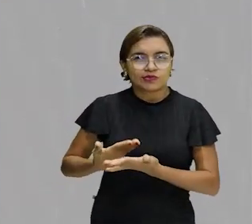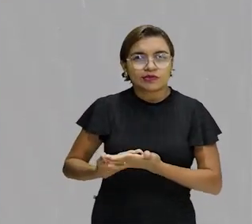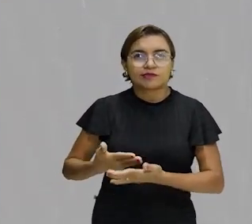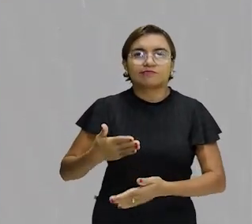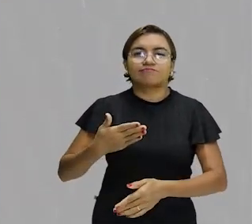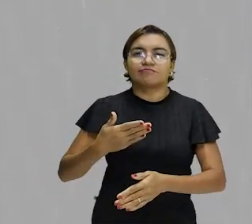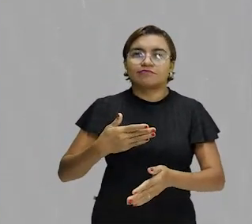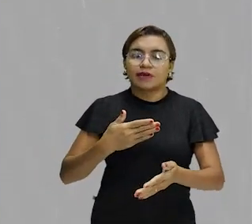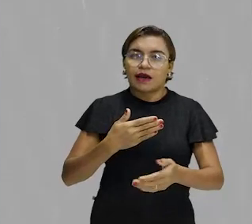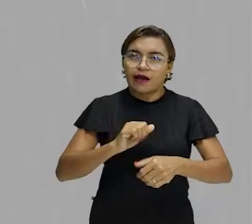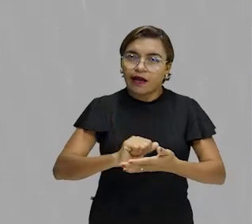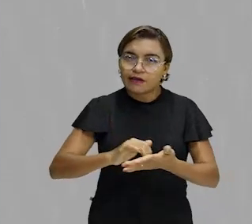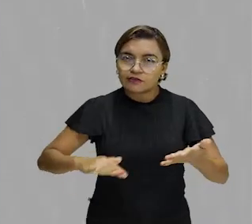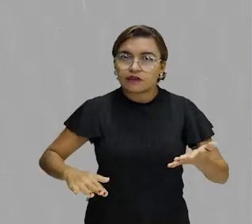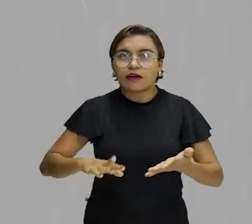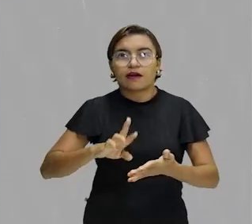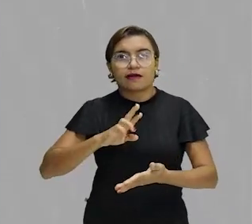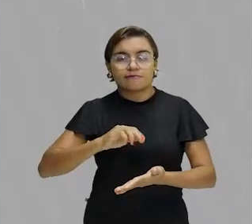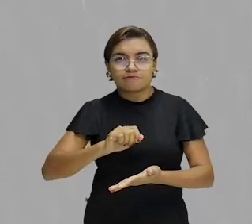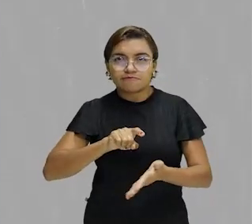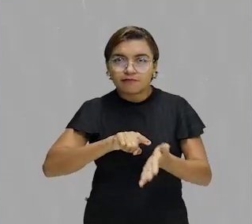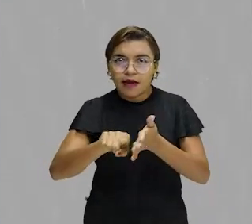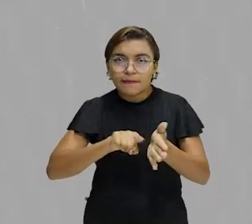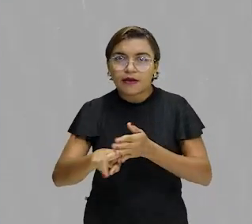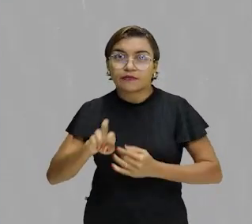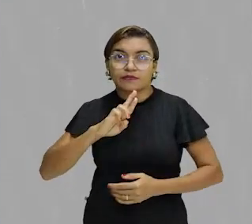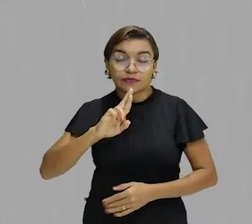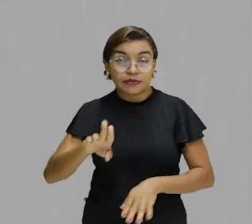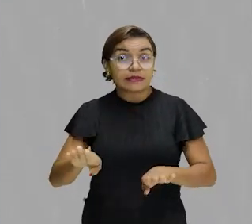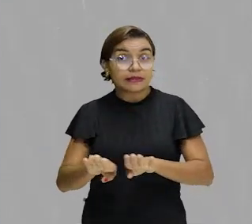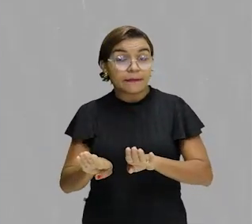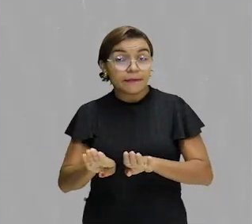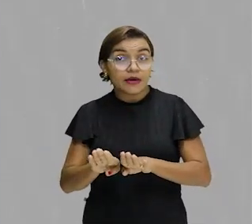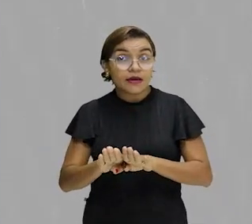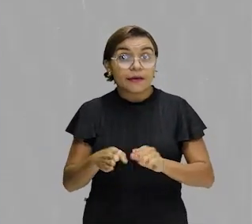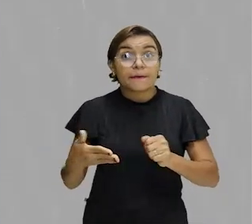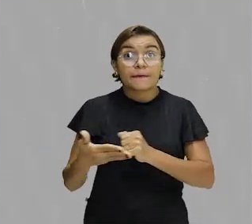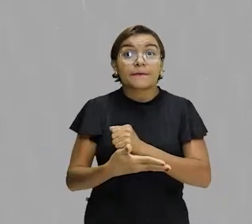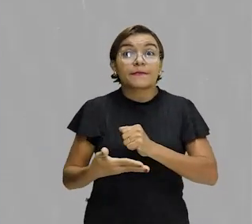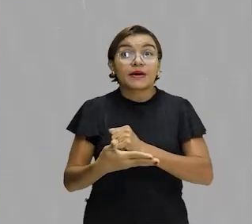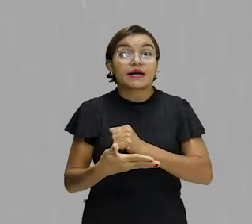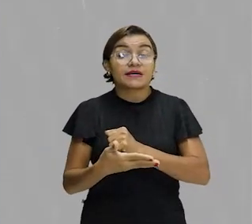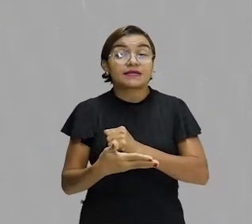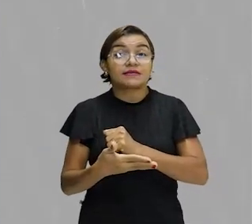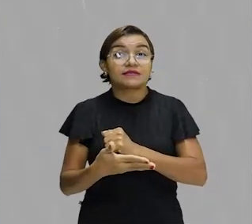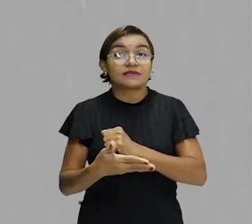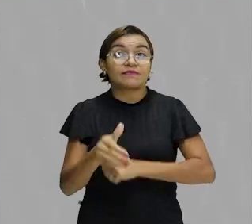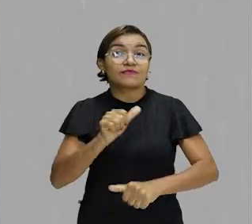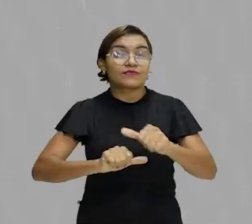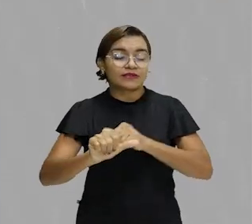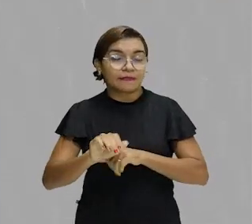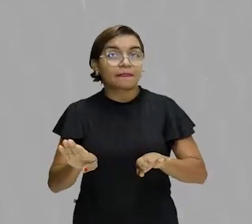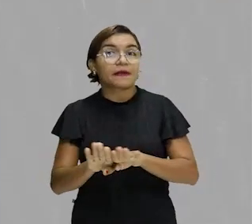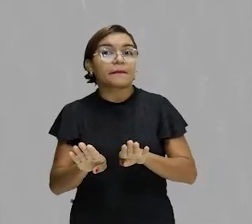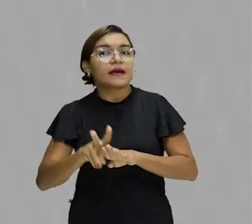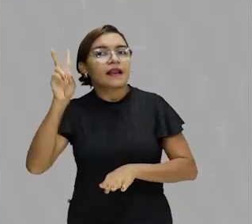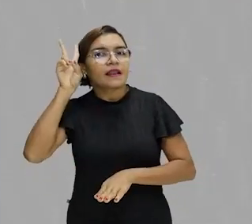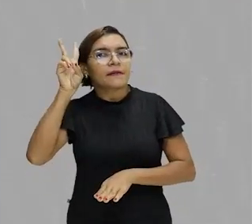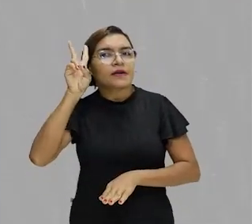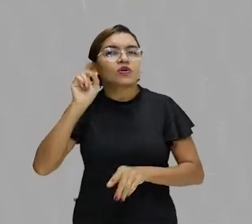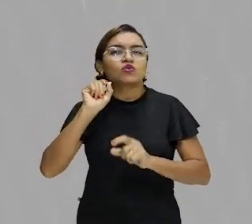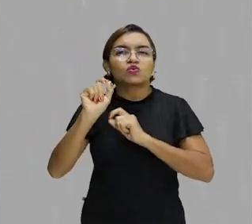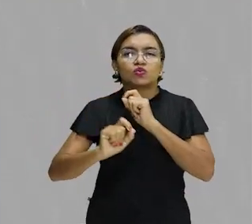você, tá? Para você entender como é que essa função inversa aparece. Depois nós vamos ver o exemplo, né?